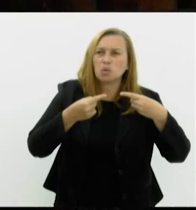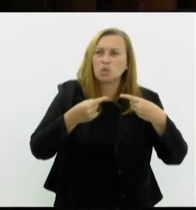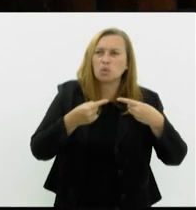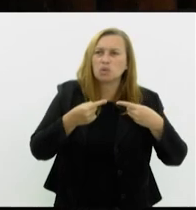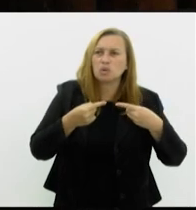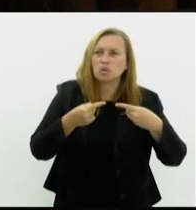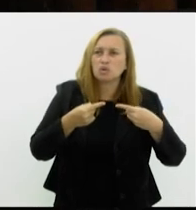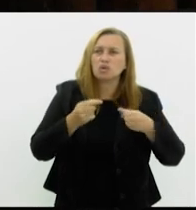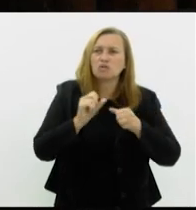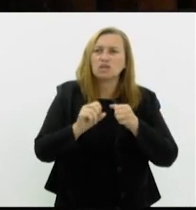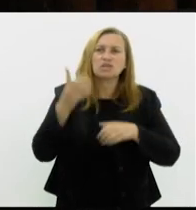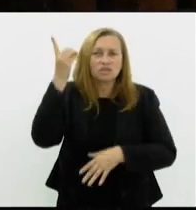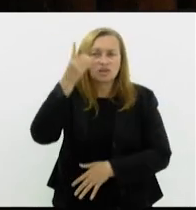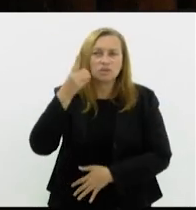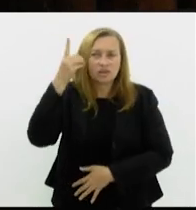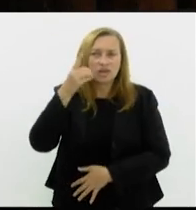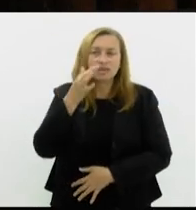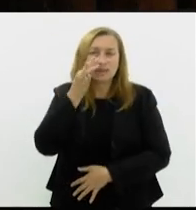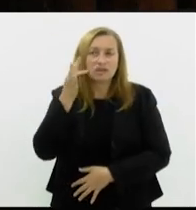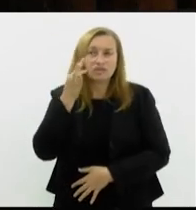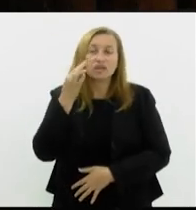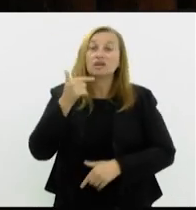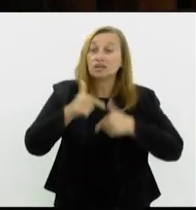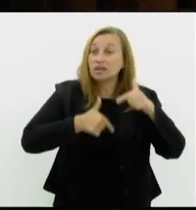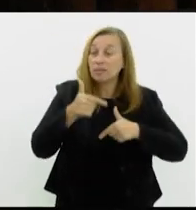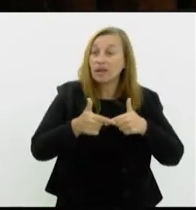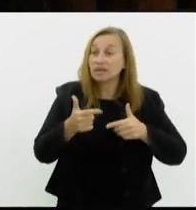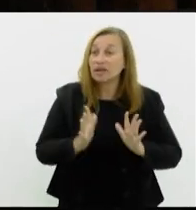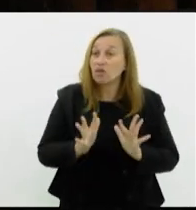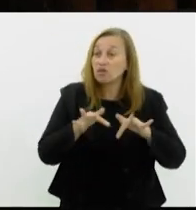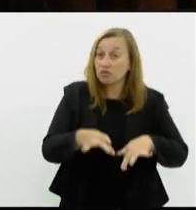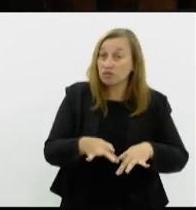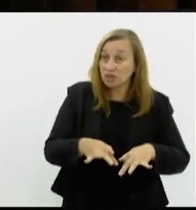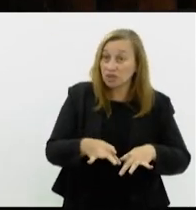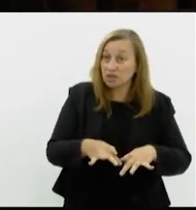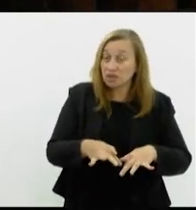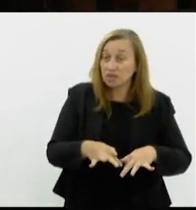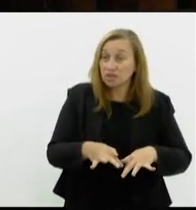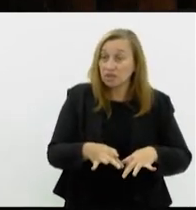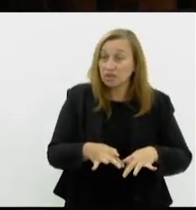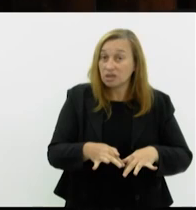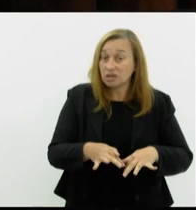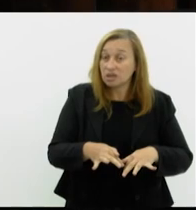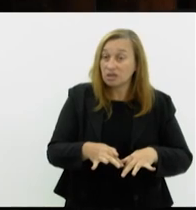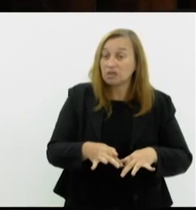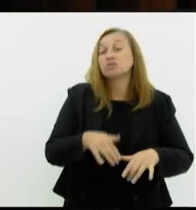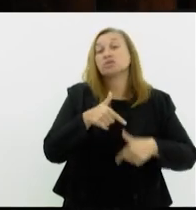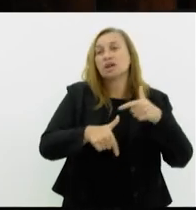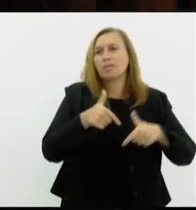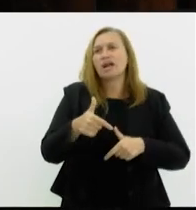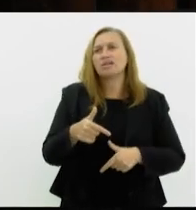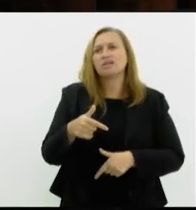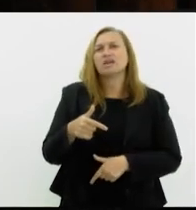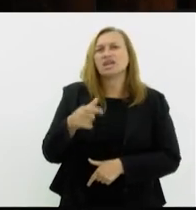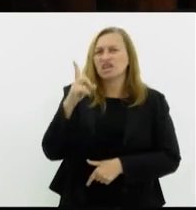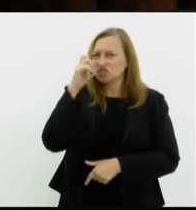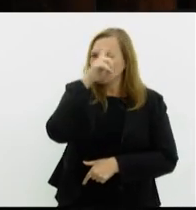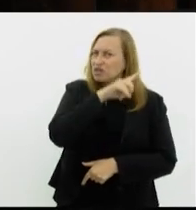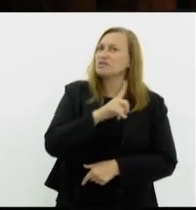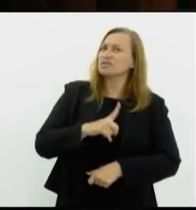para fazer o deputado Serafini trabalhar e ficar até o final da sessão, o que é algo muito raro nesse parlamento.